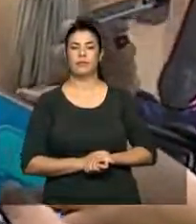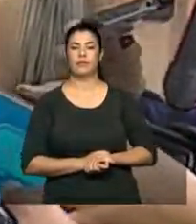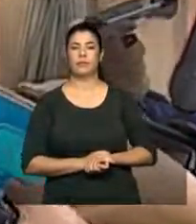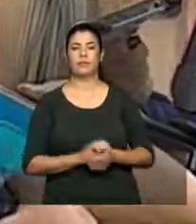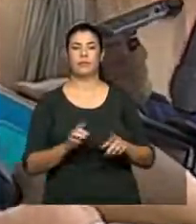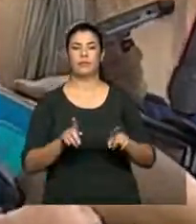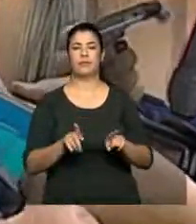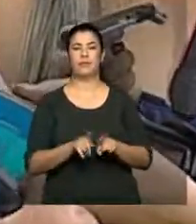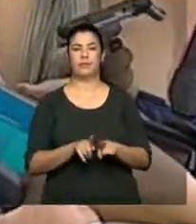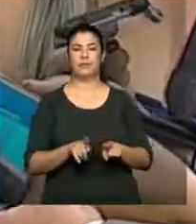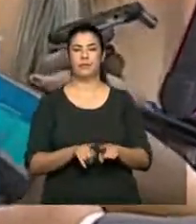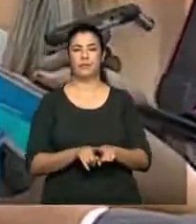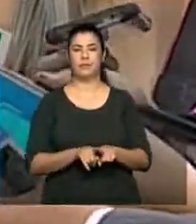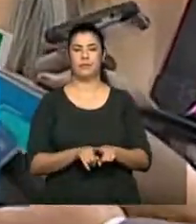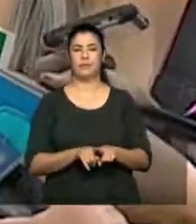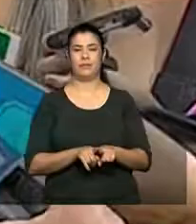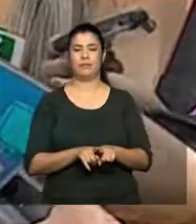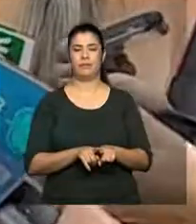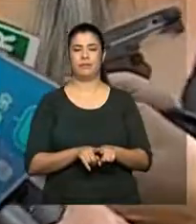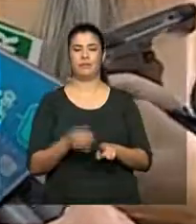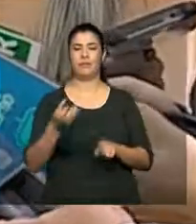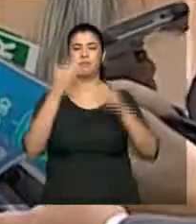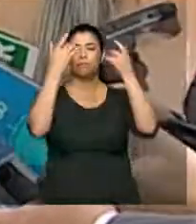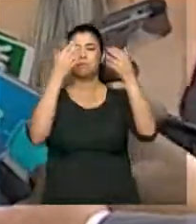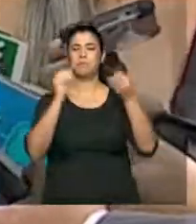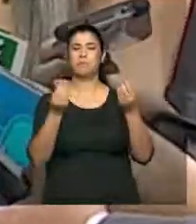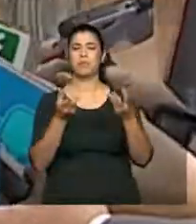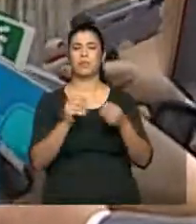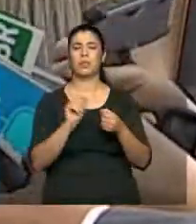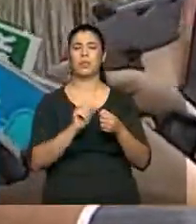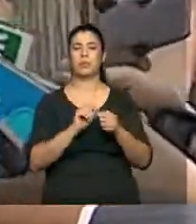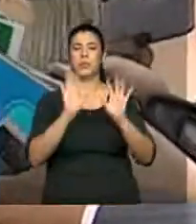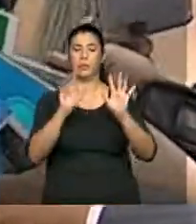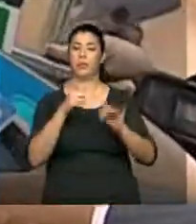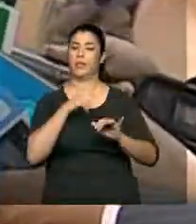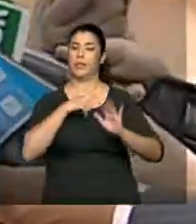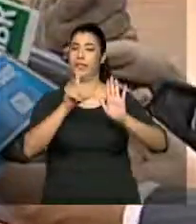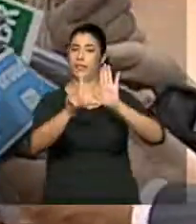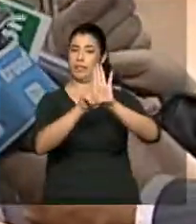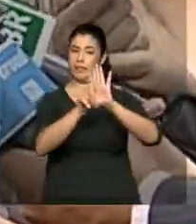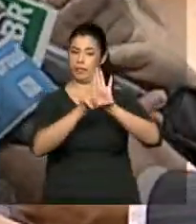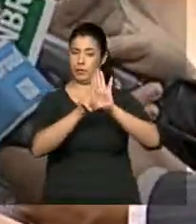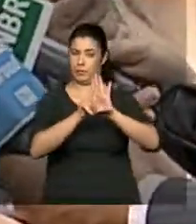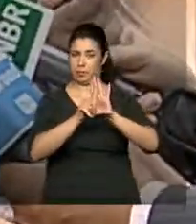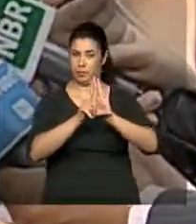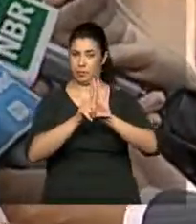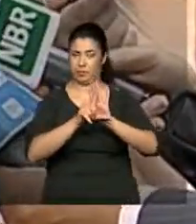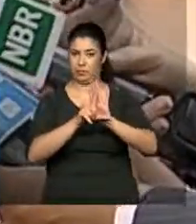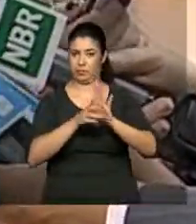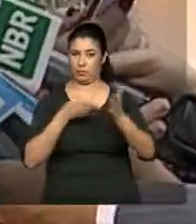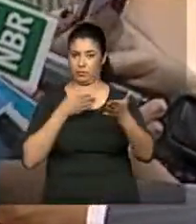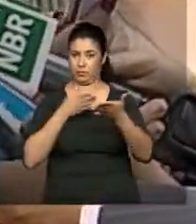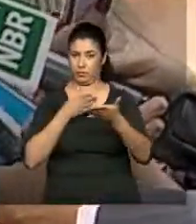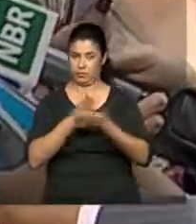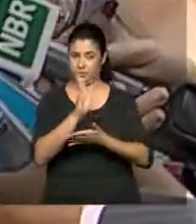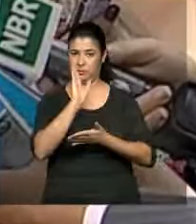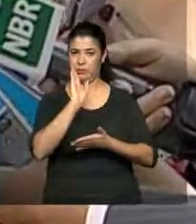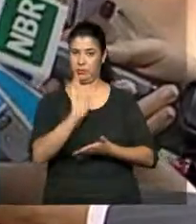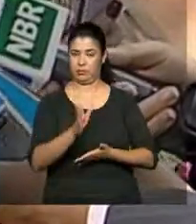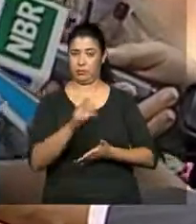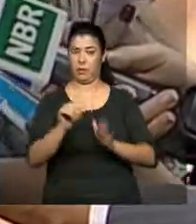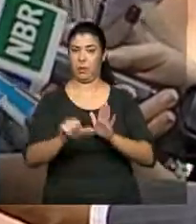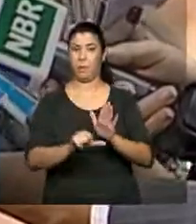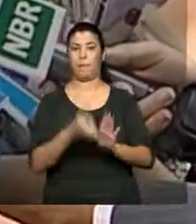eleito é nacionalmente. Queria primeiro que eu explicasse como bom, é que vai ser. Em primeiro lugar, nós temos uma lei aprovada que. Este ano, pela primeira vez, no